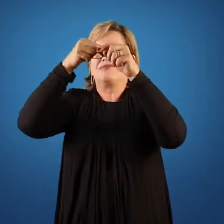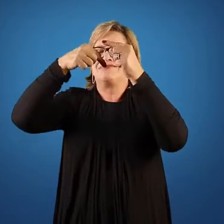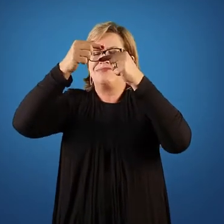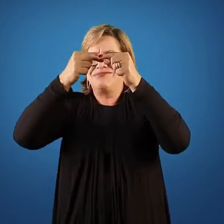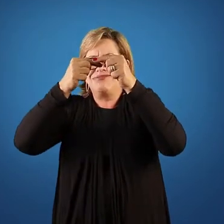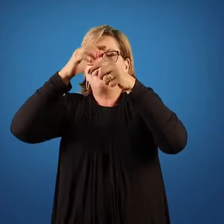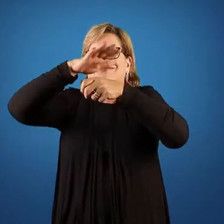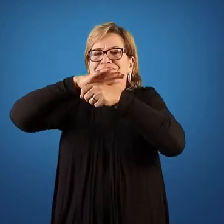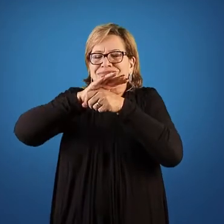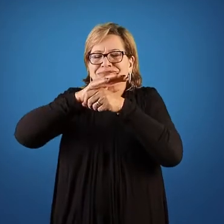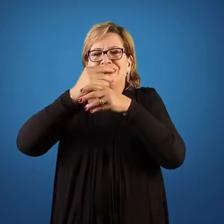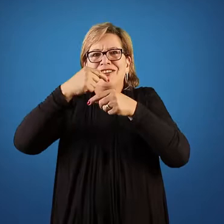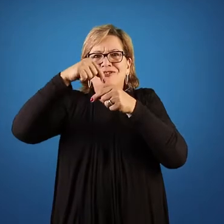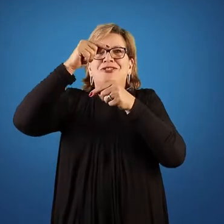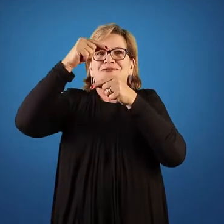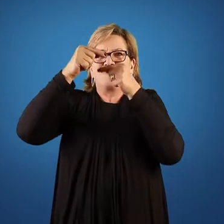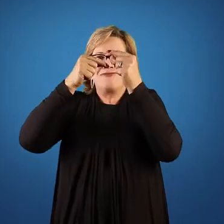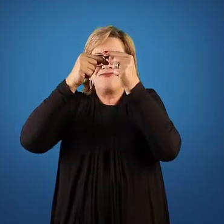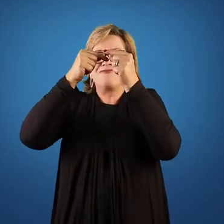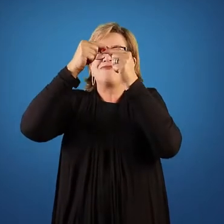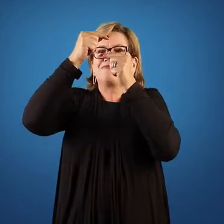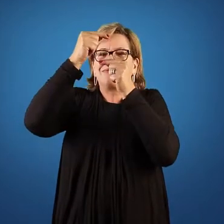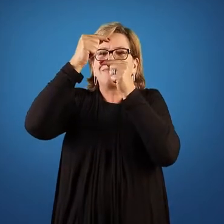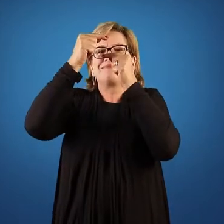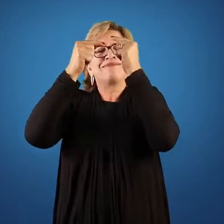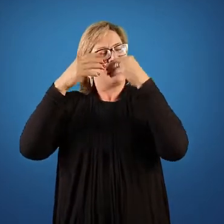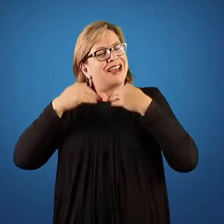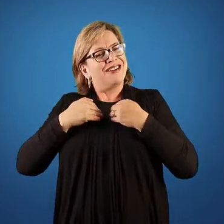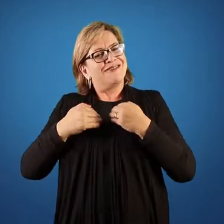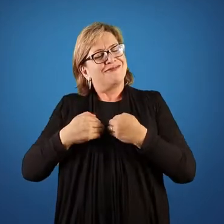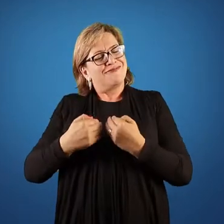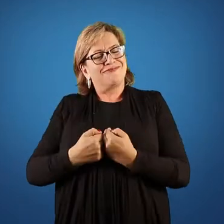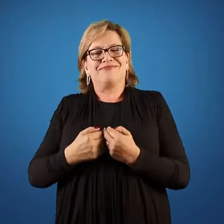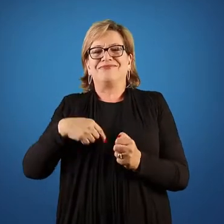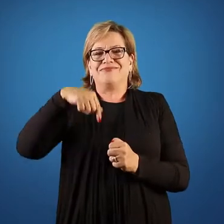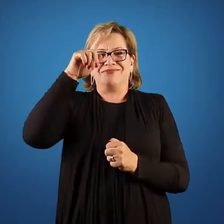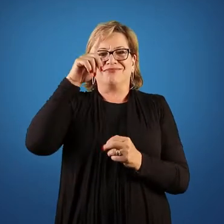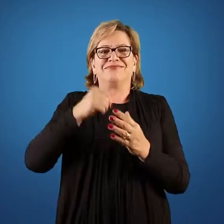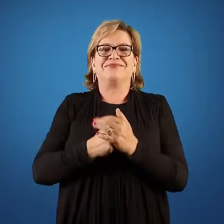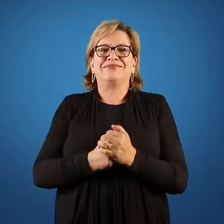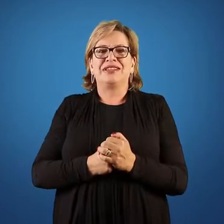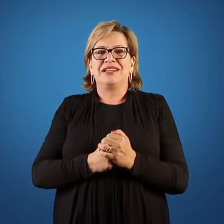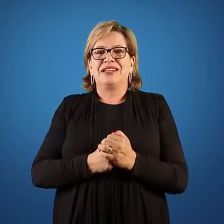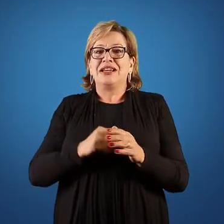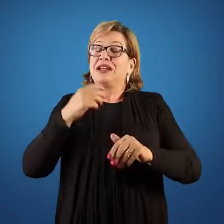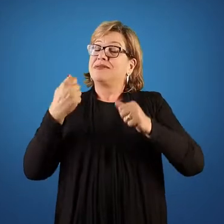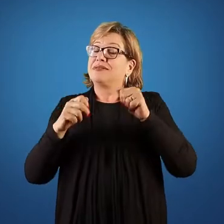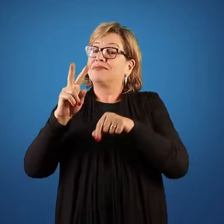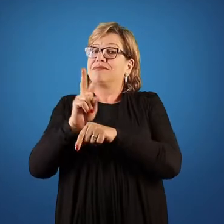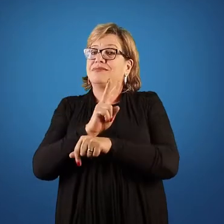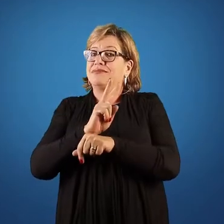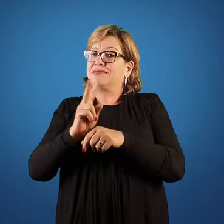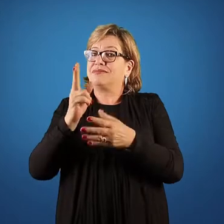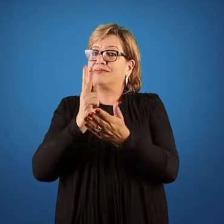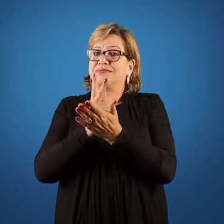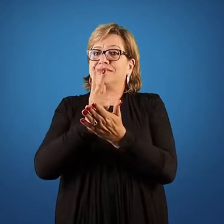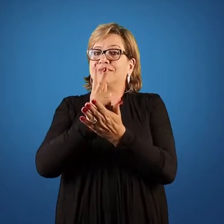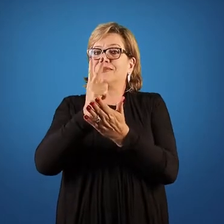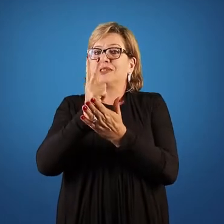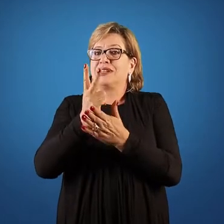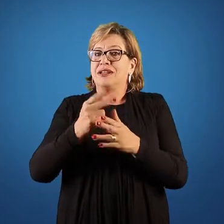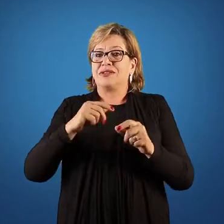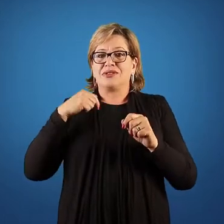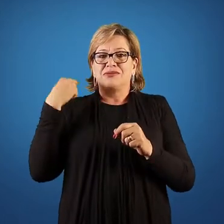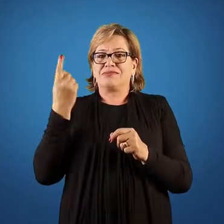enrola, pisa e vai deslocando o corpo para cima, tá? E um cuidado sempre, pessoal, quando a